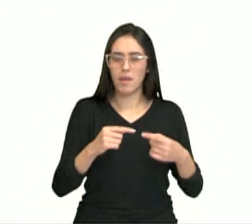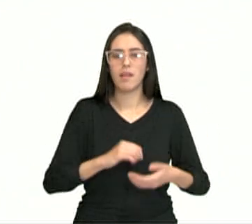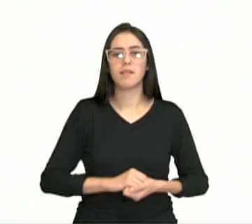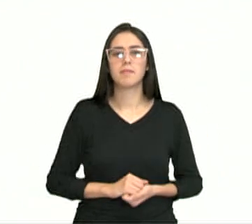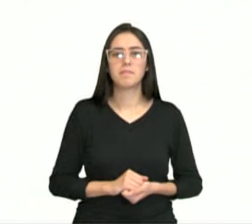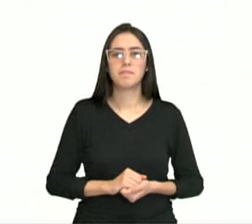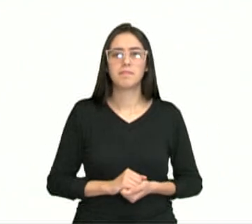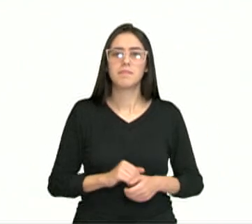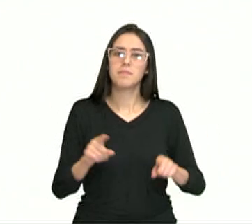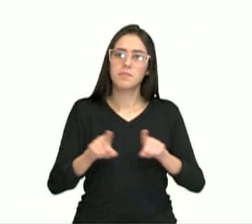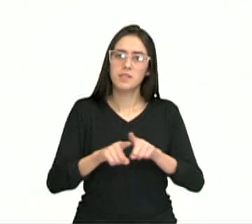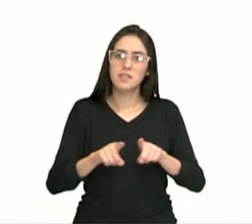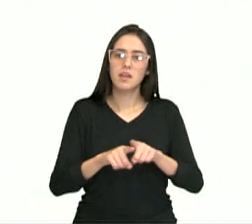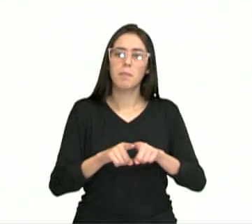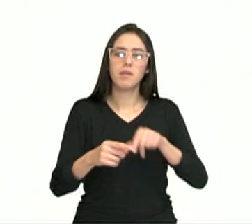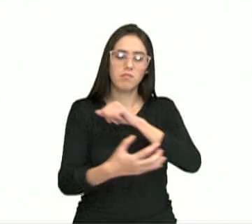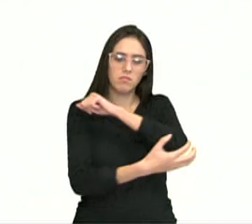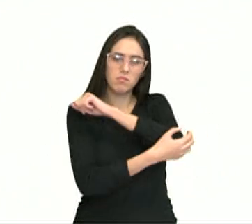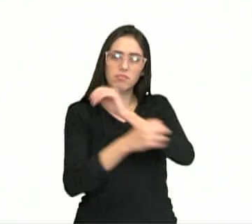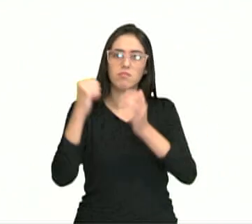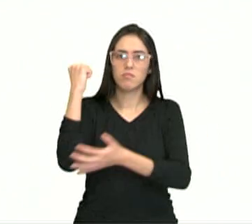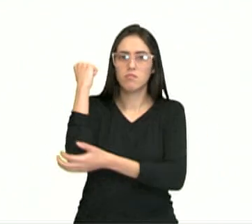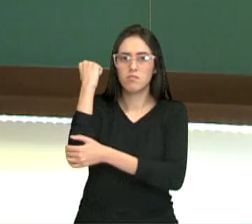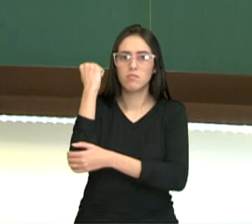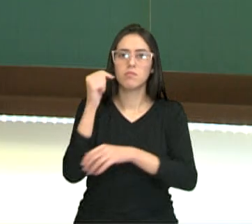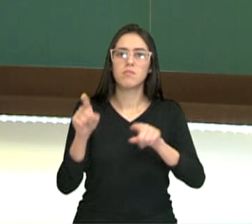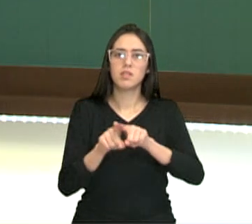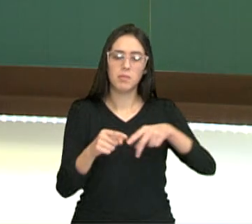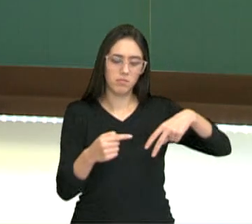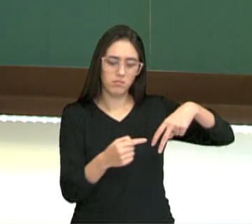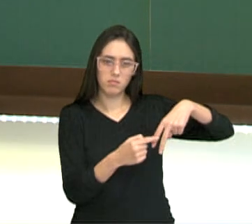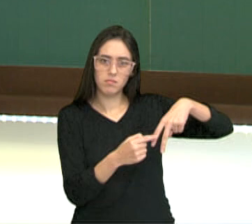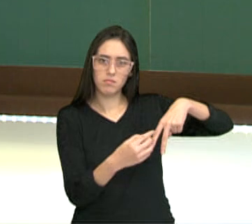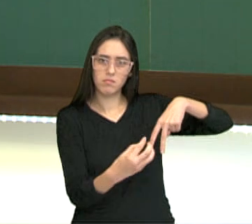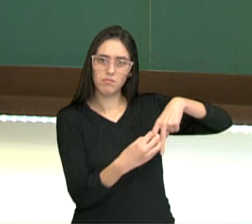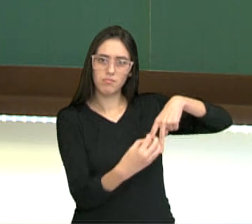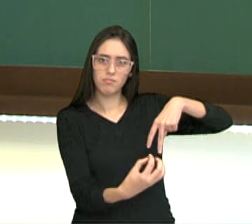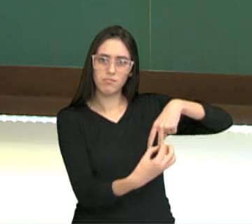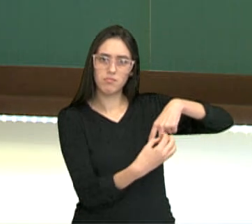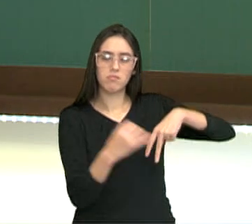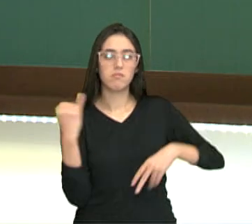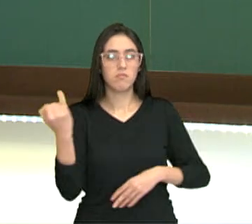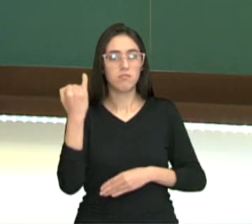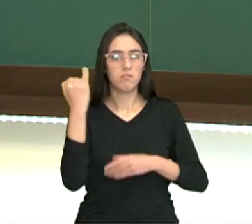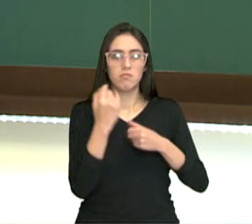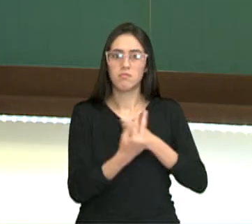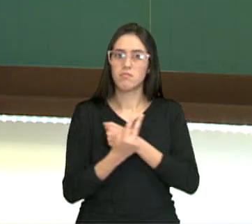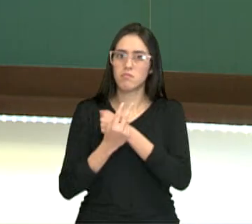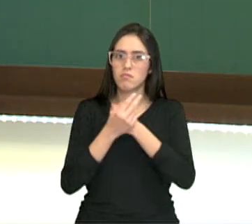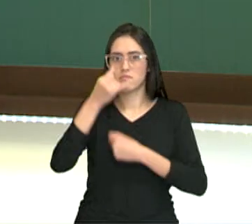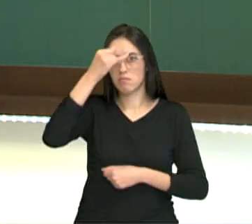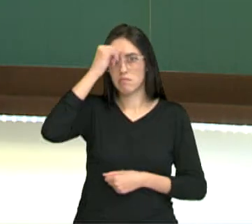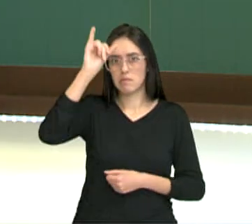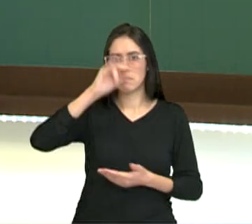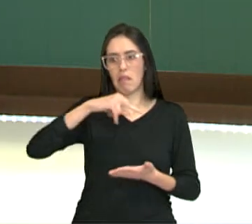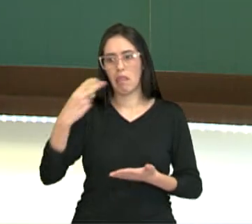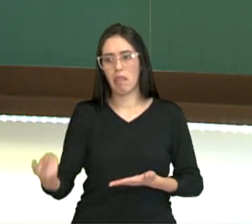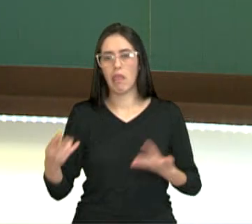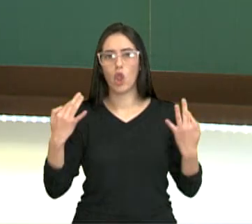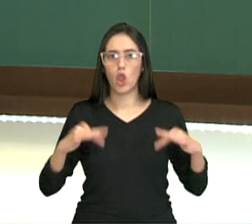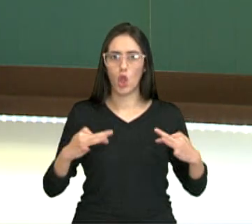e também joelheiras e cotoveleiras que protegem um pouquinho o corpo de vocês ali em possíveis momentos de quedas.